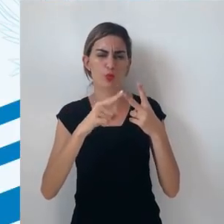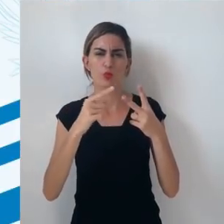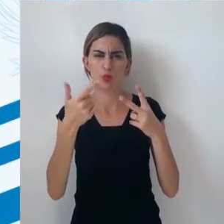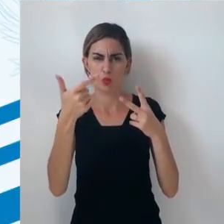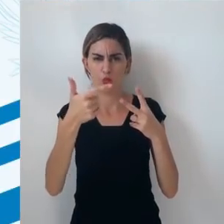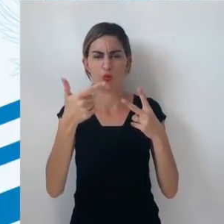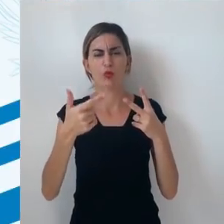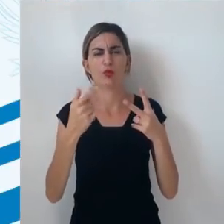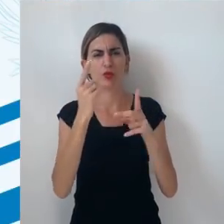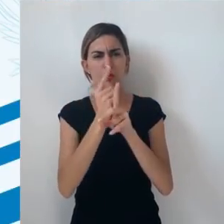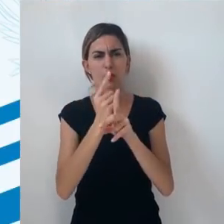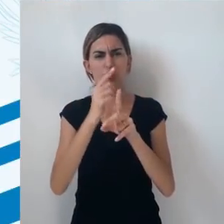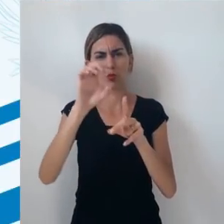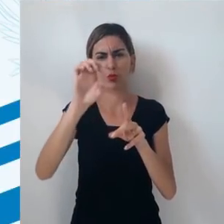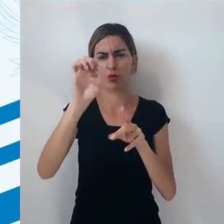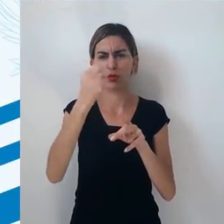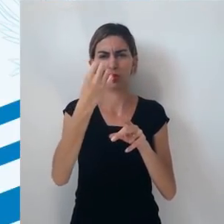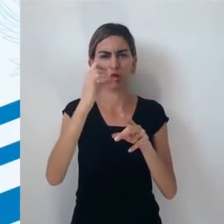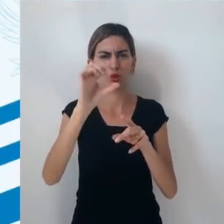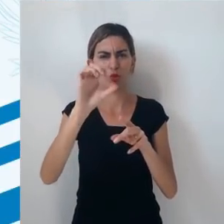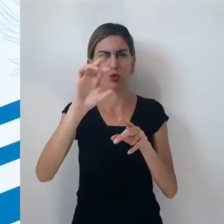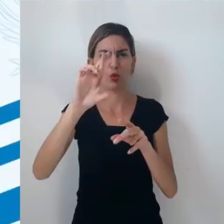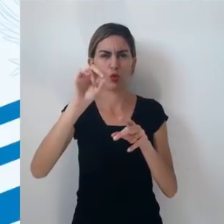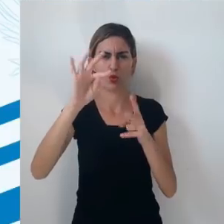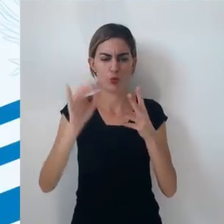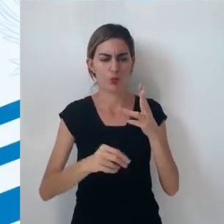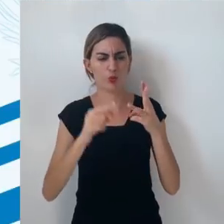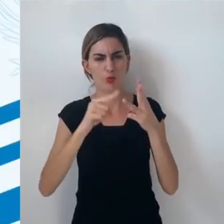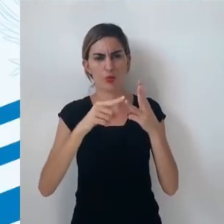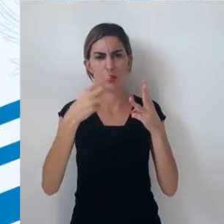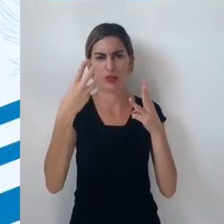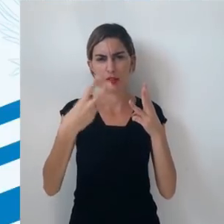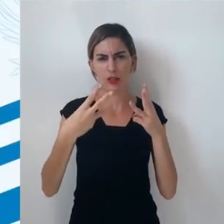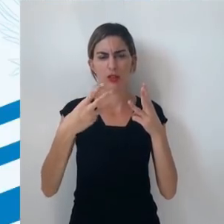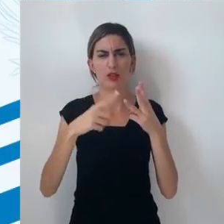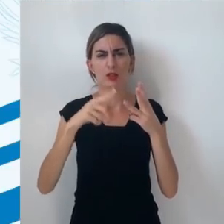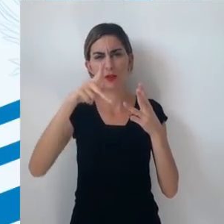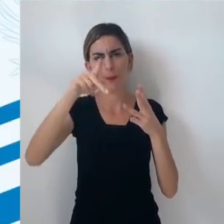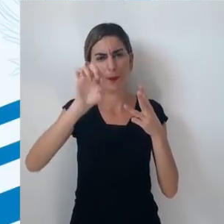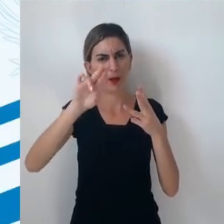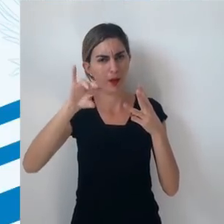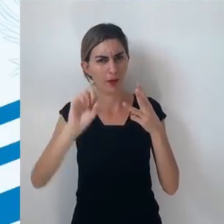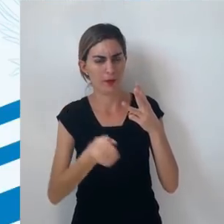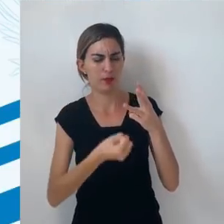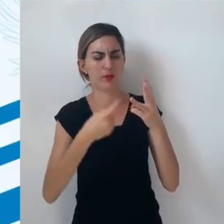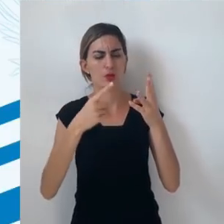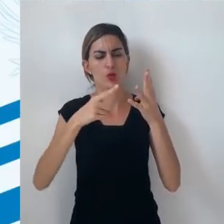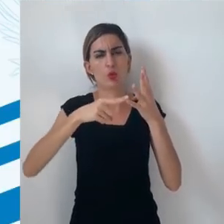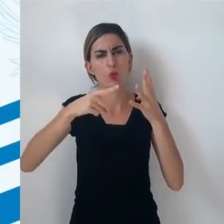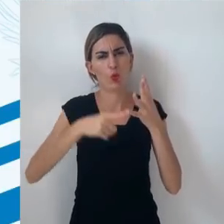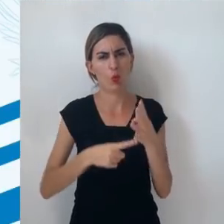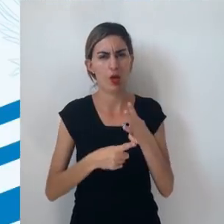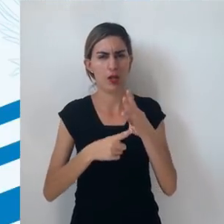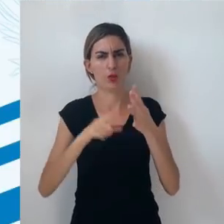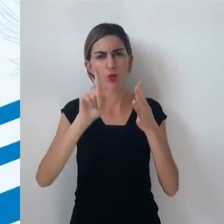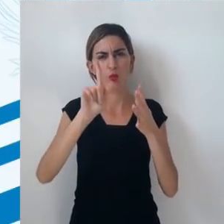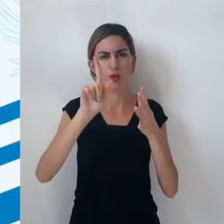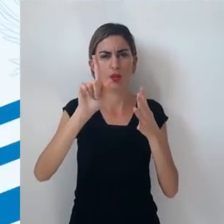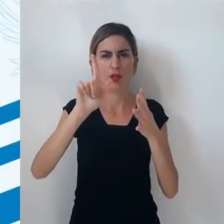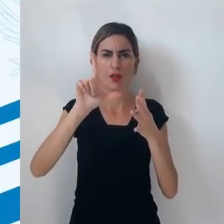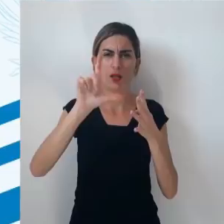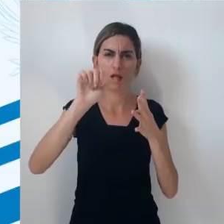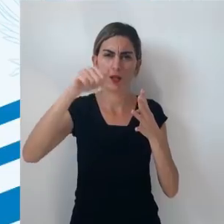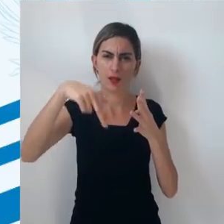número 2, você vai encontrar o escroto. No número 3, você vai encontrar o pênis. No 4,